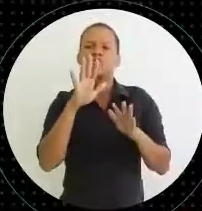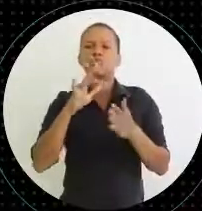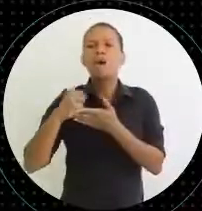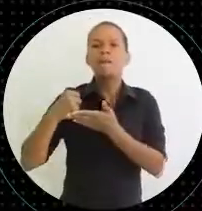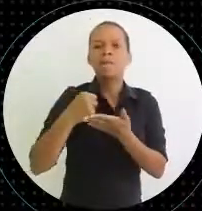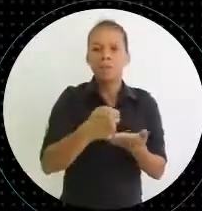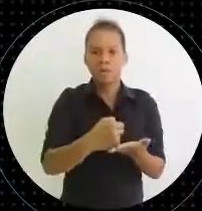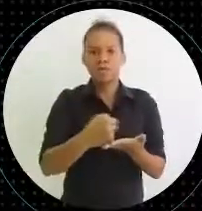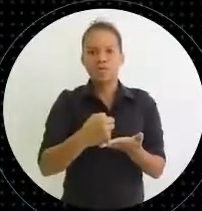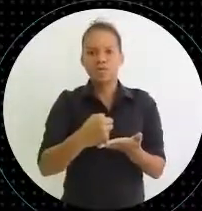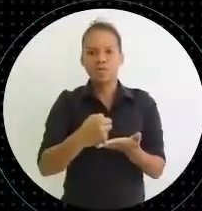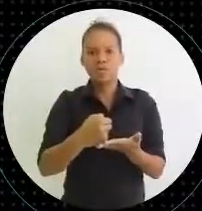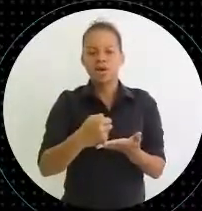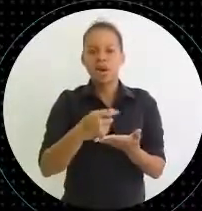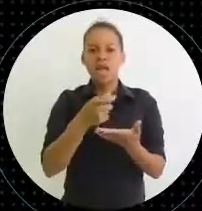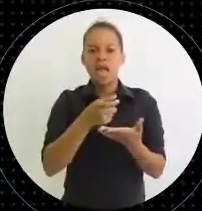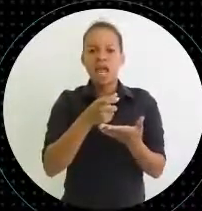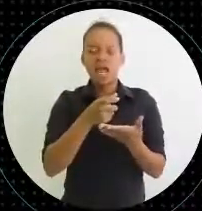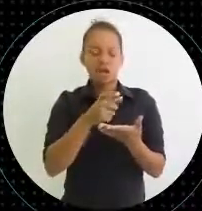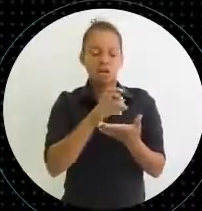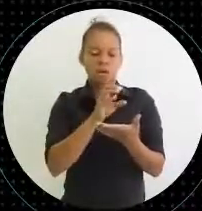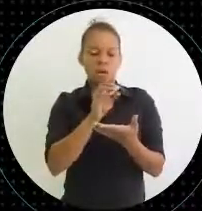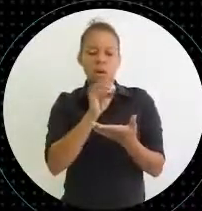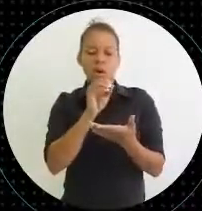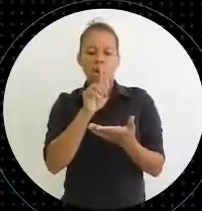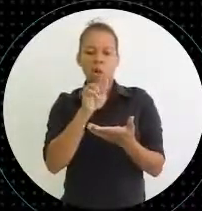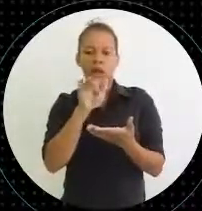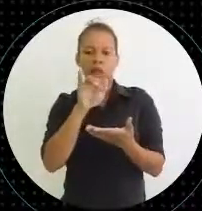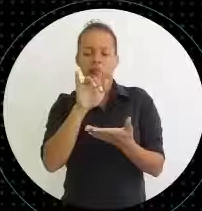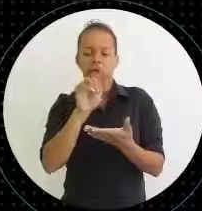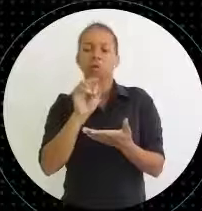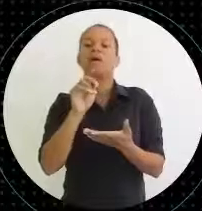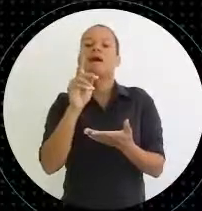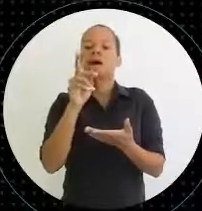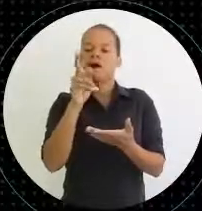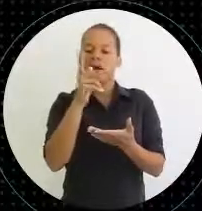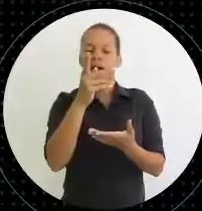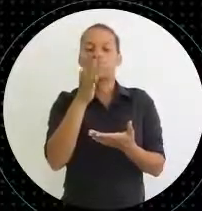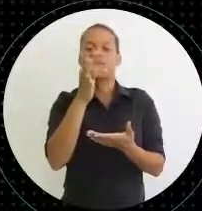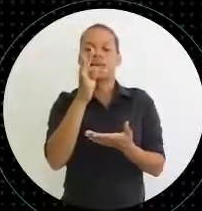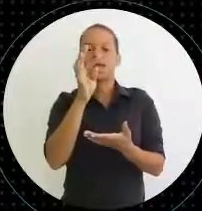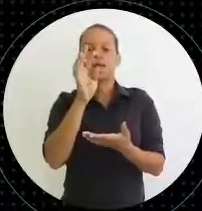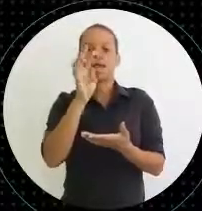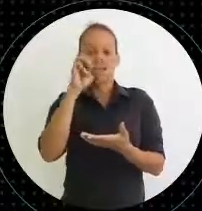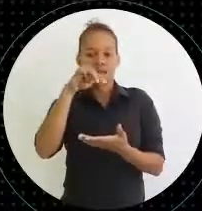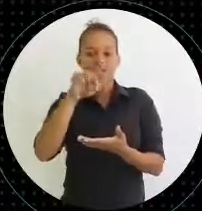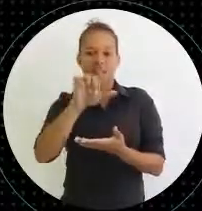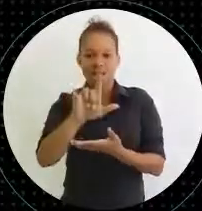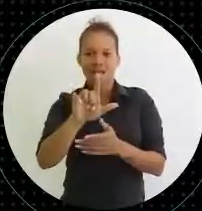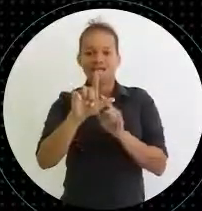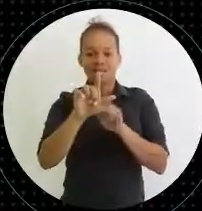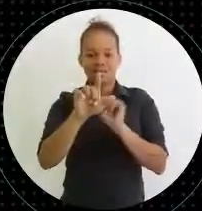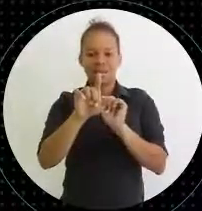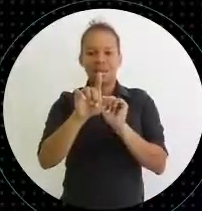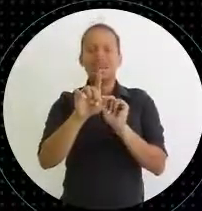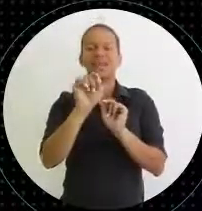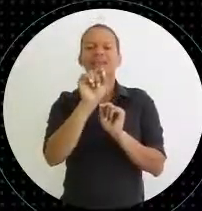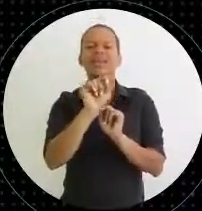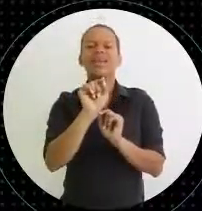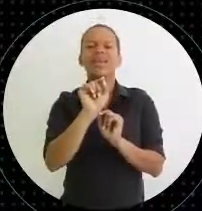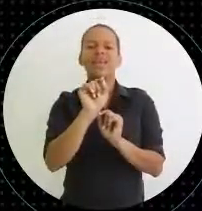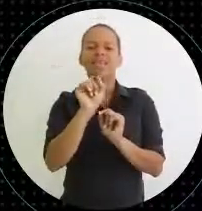apoio. Ele é um código, que é HTML, CSS e JavaScript, que